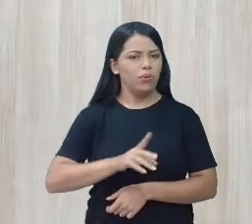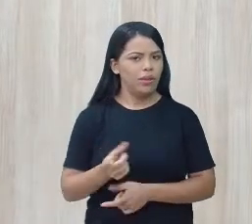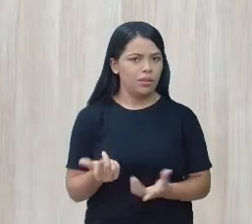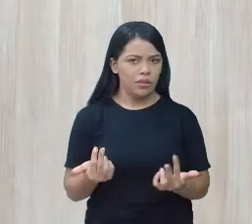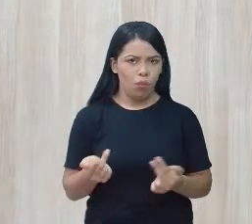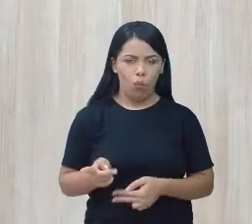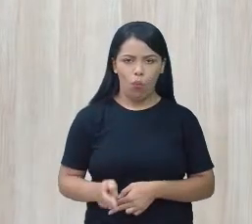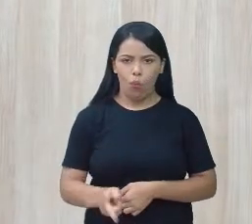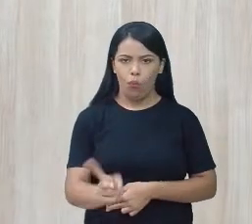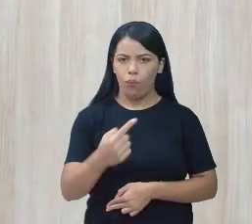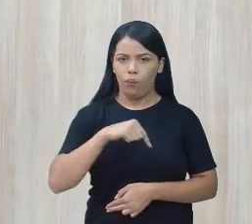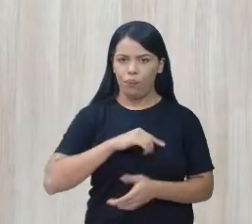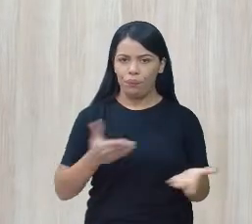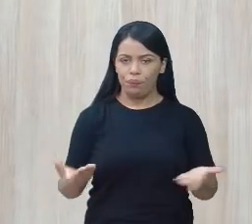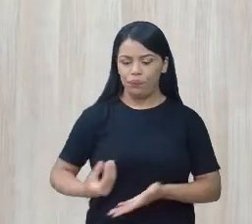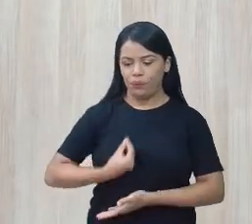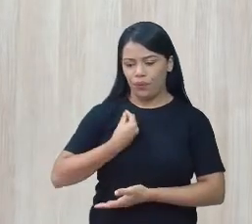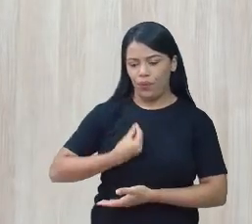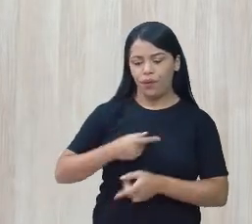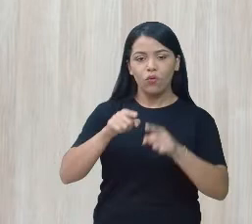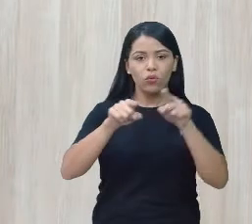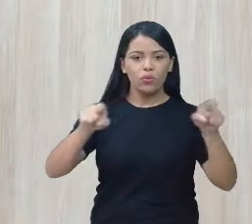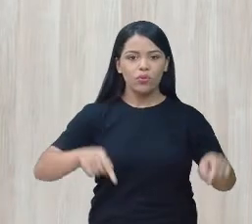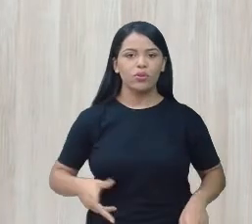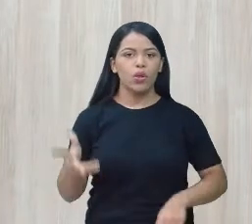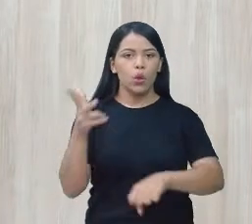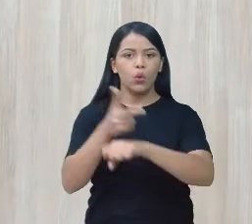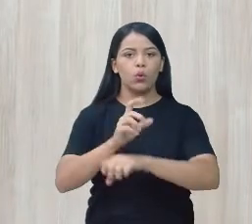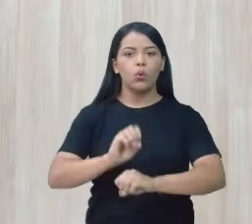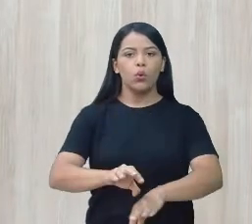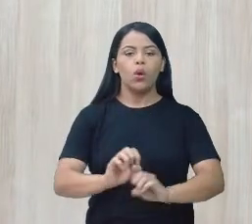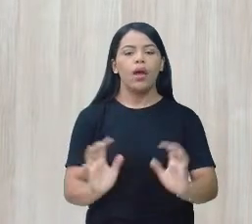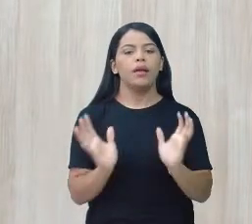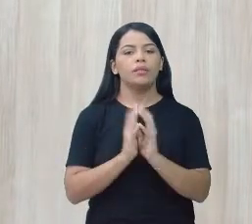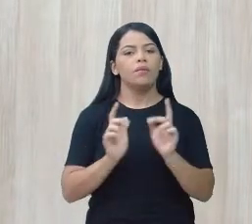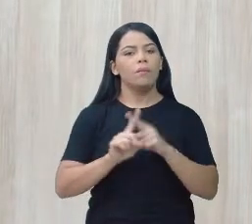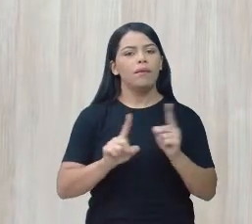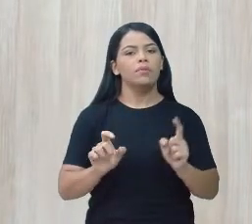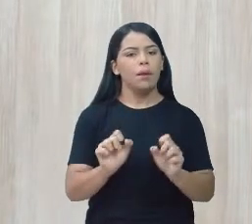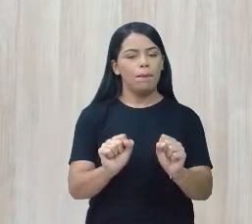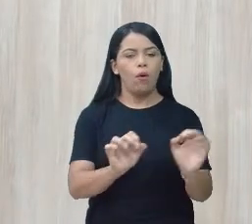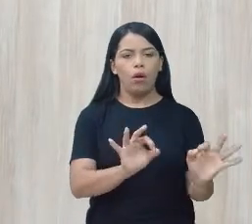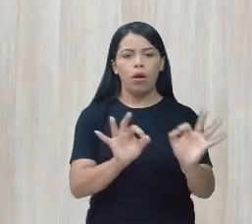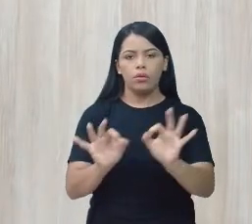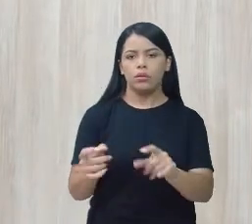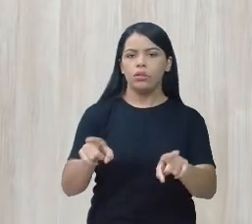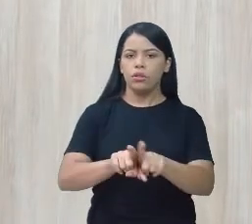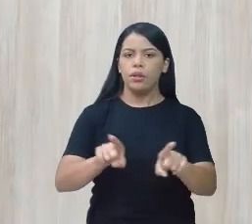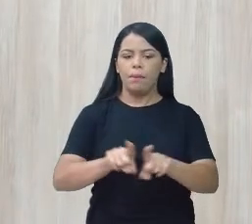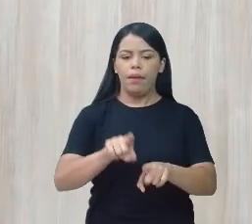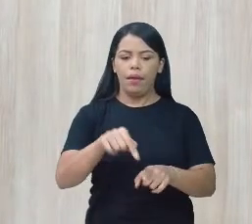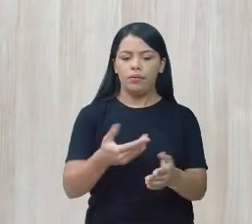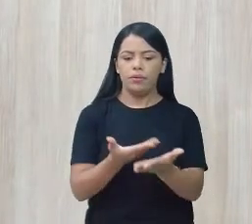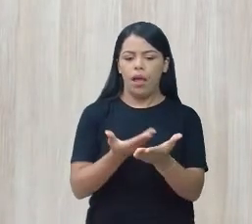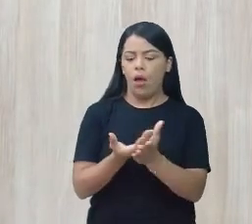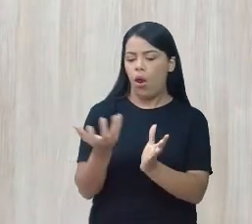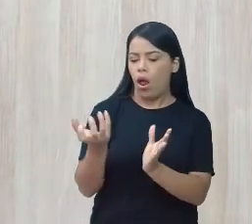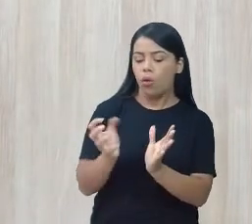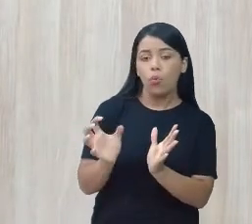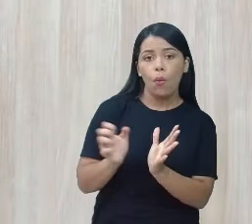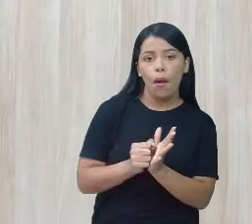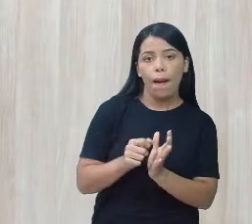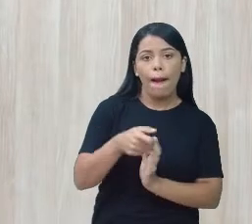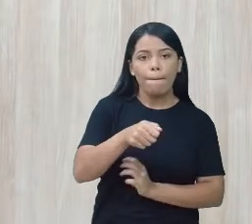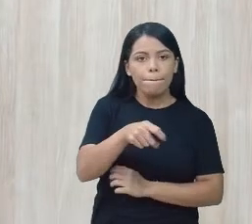vivo aqui dos estúdios de Educa Recife, mas essa aula também pode ser assistida nas plataformas digitais, lá no app do Educa Recife e também no nosso